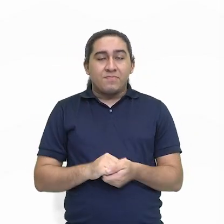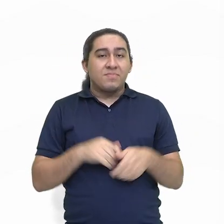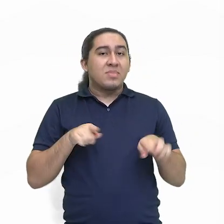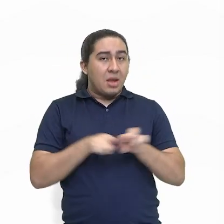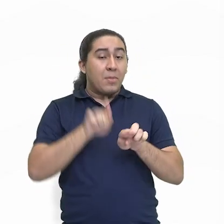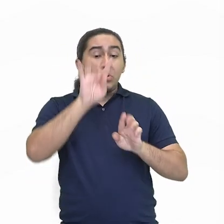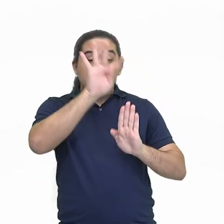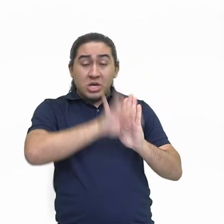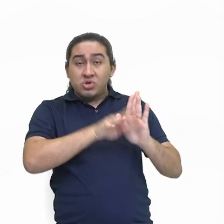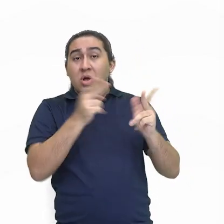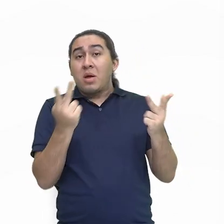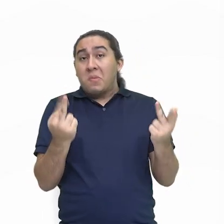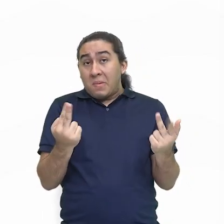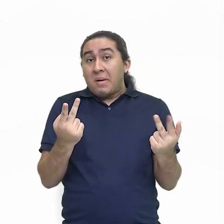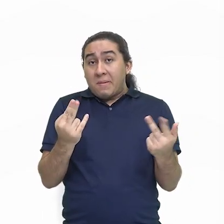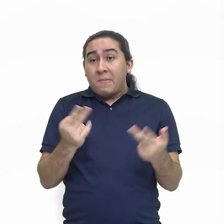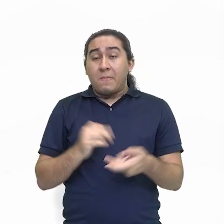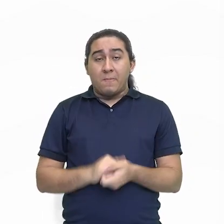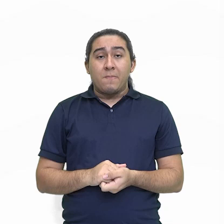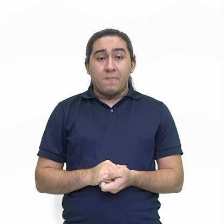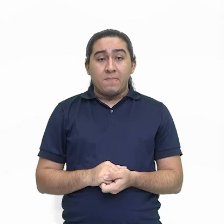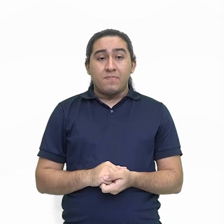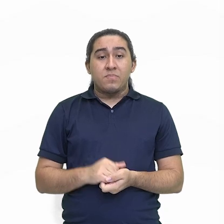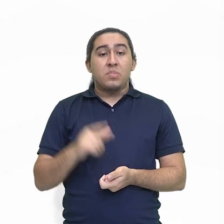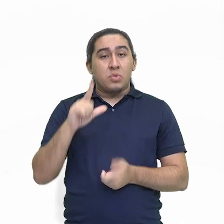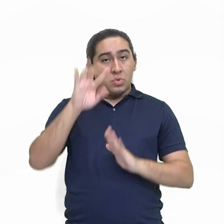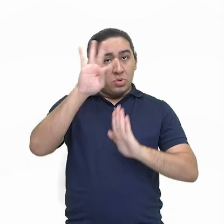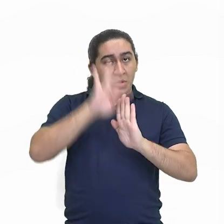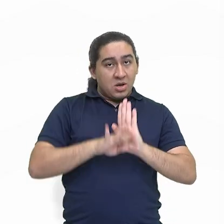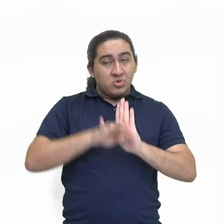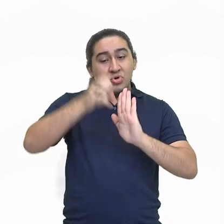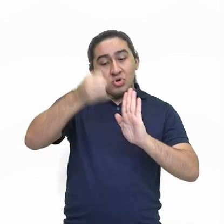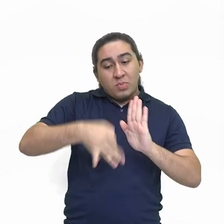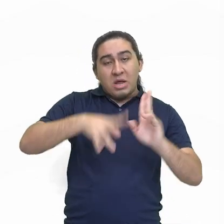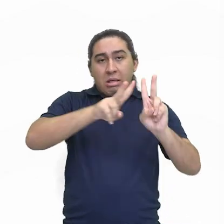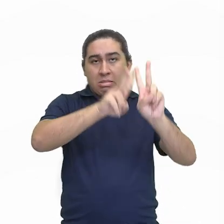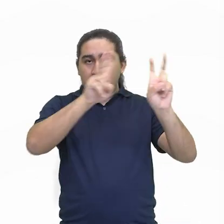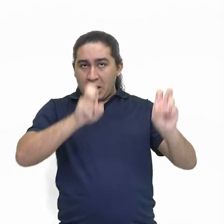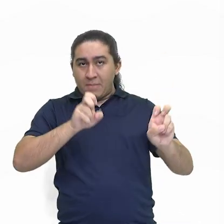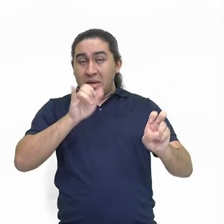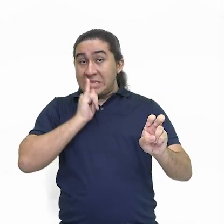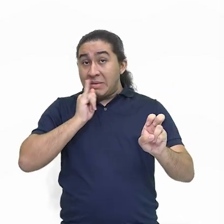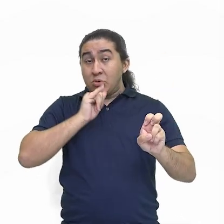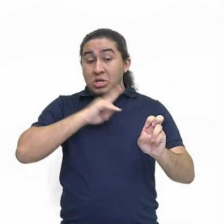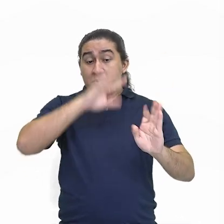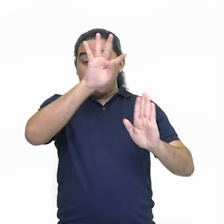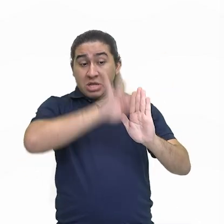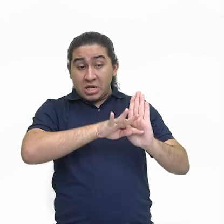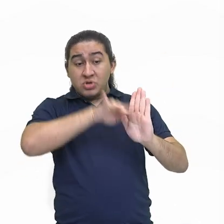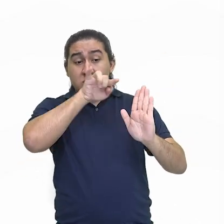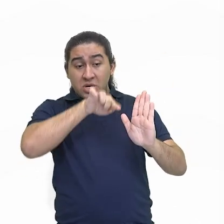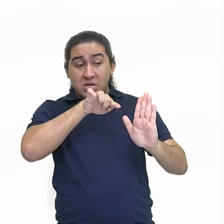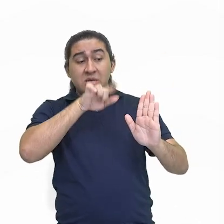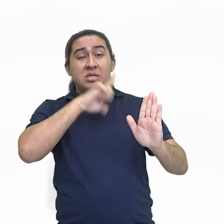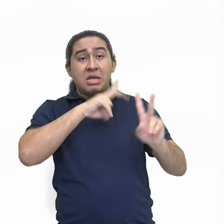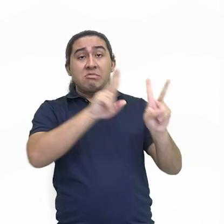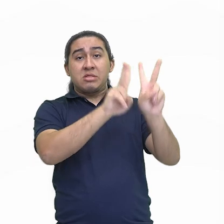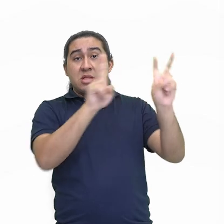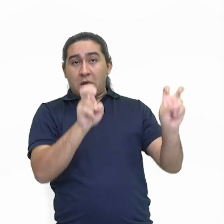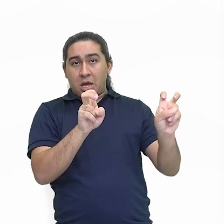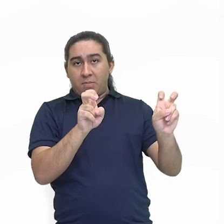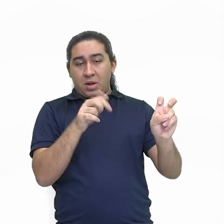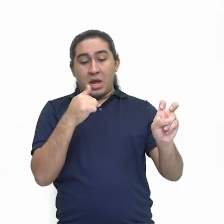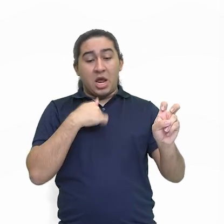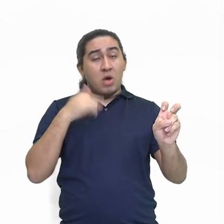texto também. O texto, ele vem falando de uma temática. E com certeza eu já li